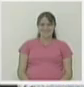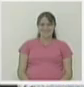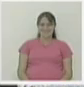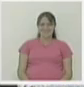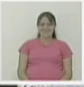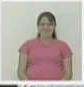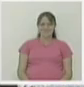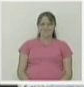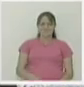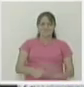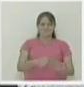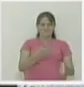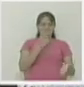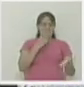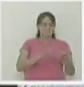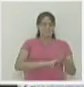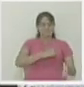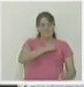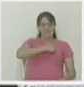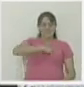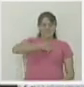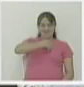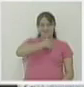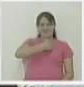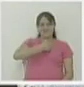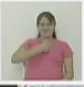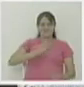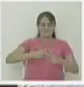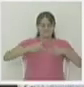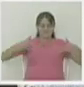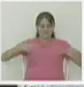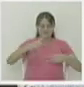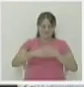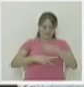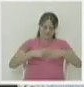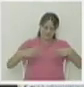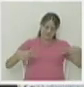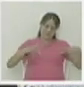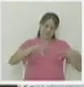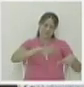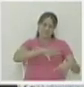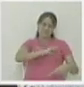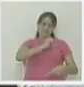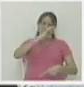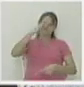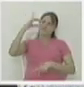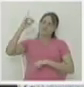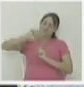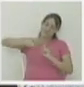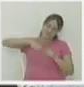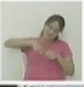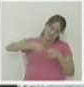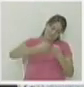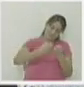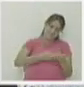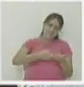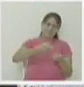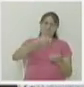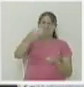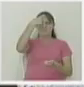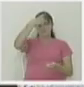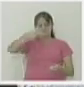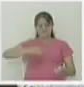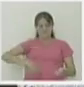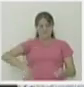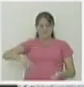João: vede que grande presente de amor o Pai nos deu, sermos